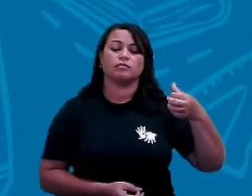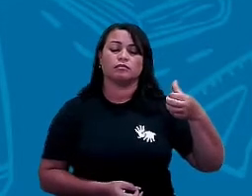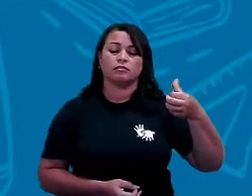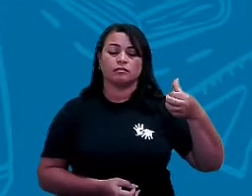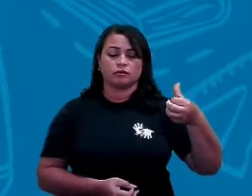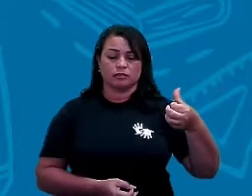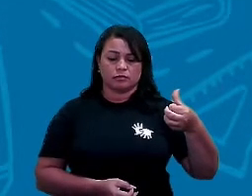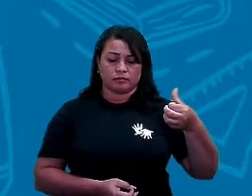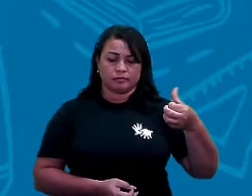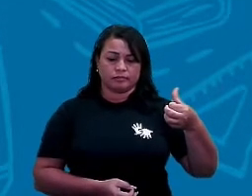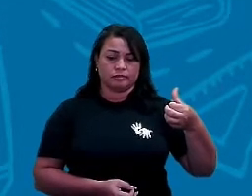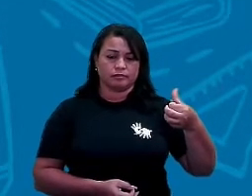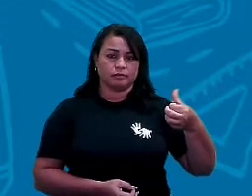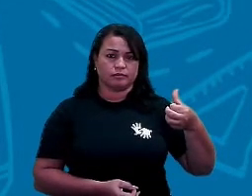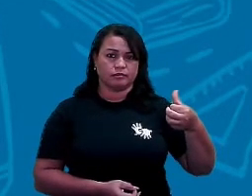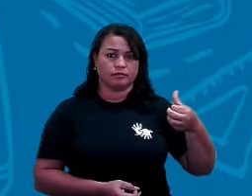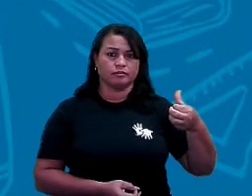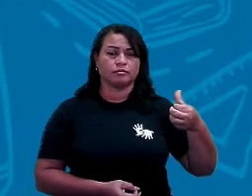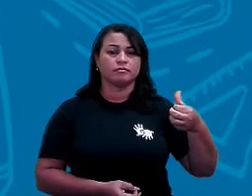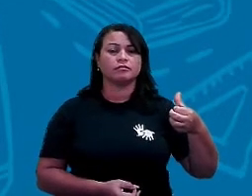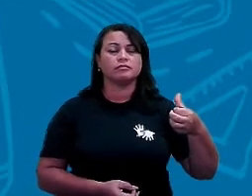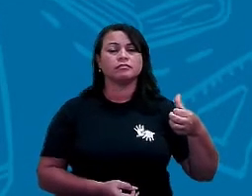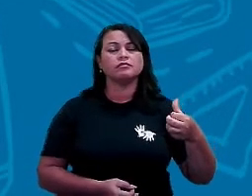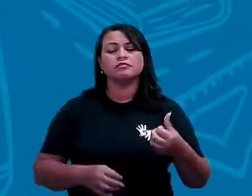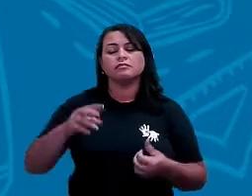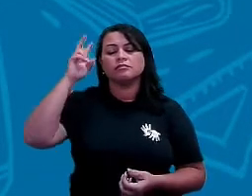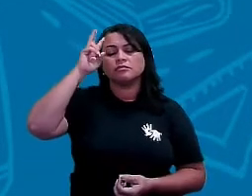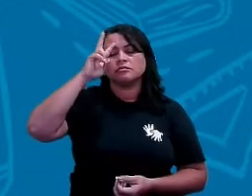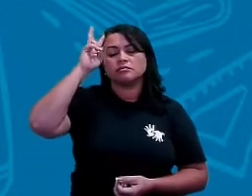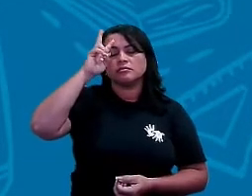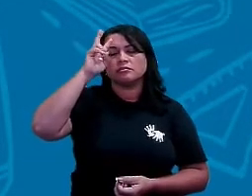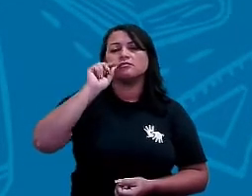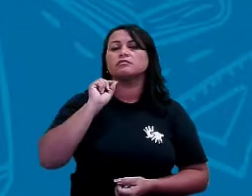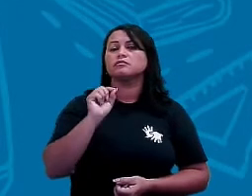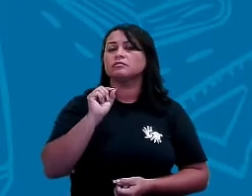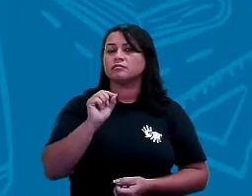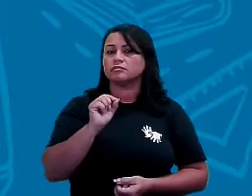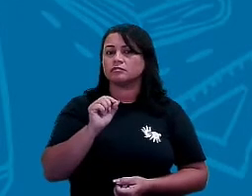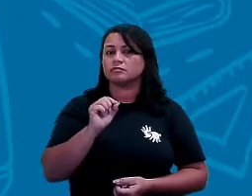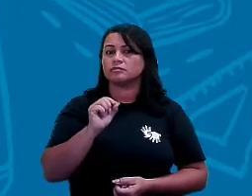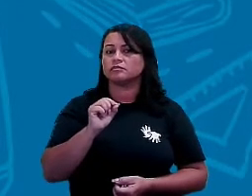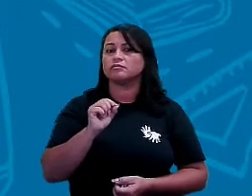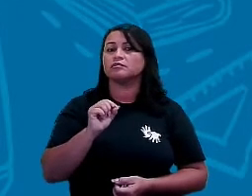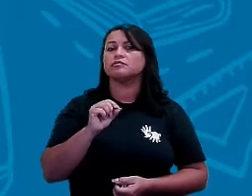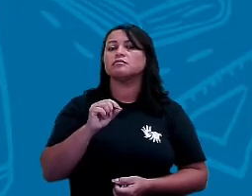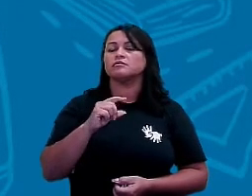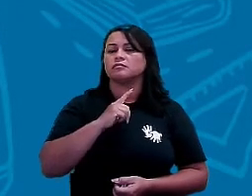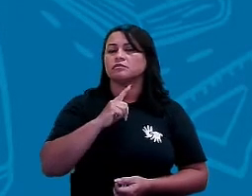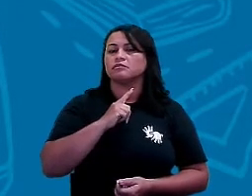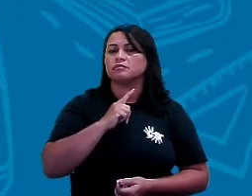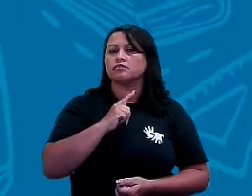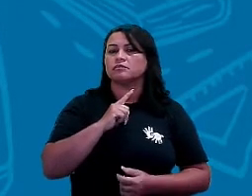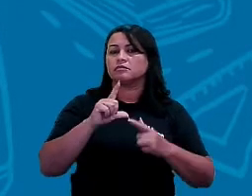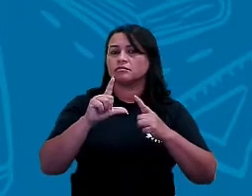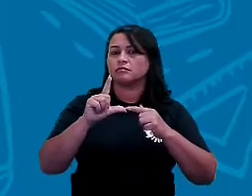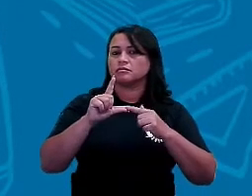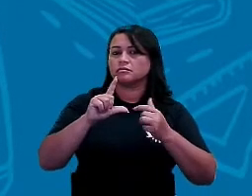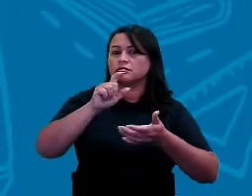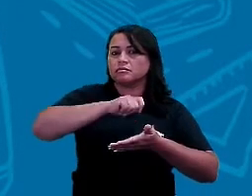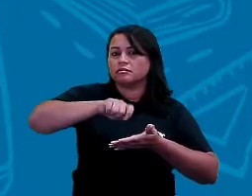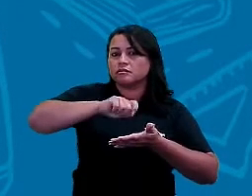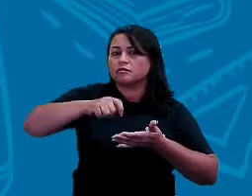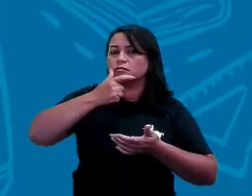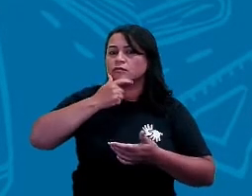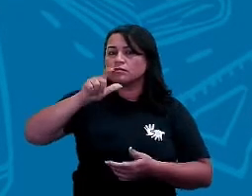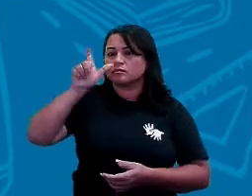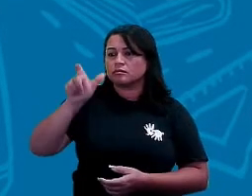5, 6. Tá certo? Lembrando que a letra do hino da gente é de José Teixeira de Albuquerque